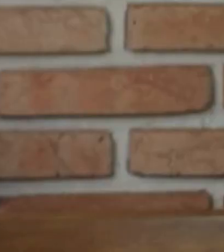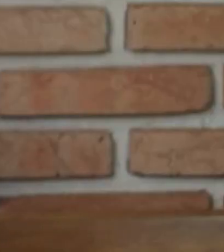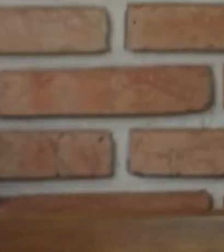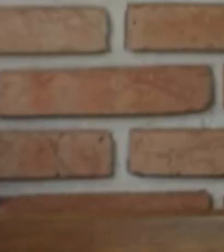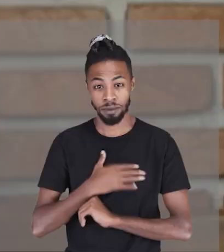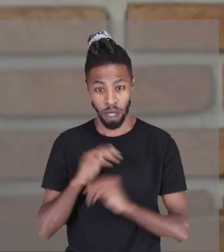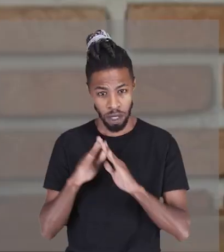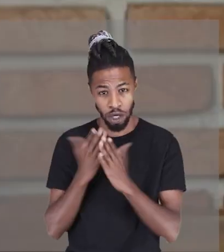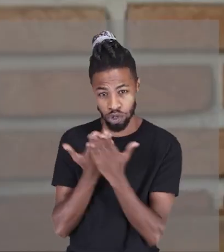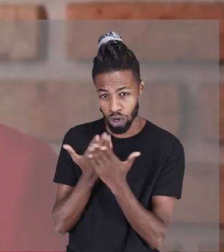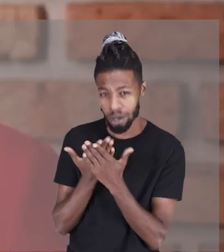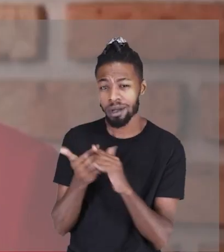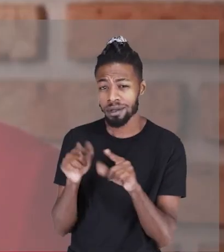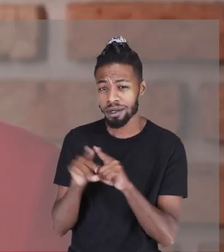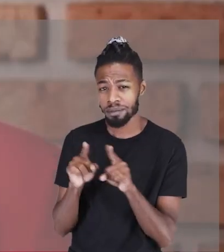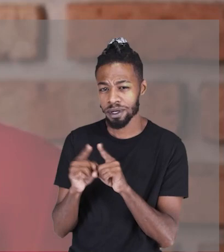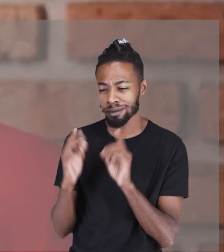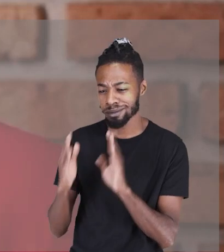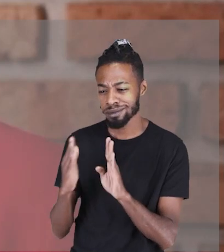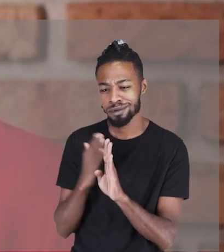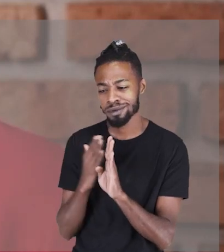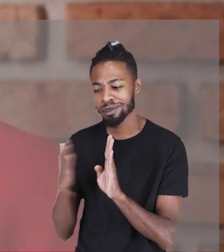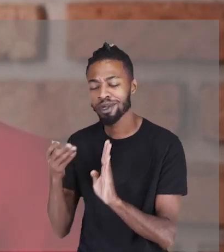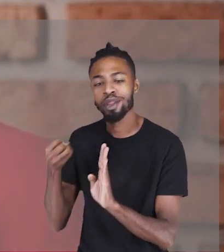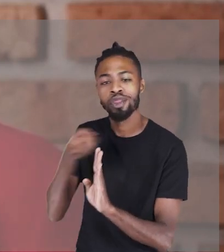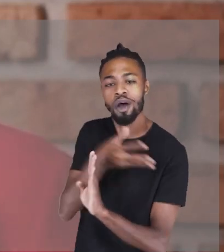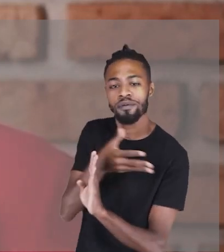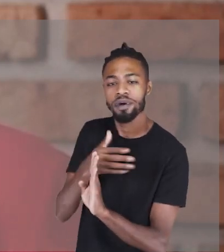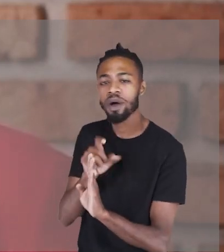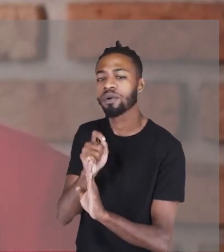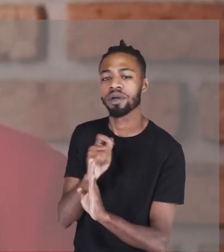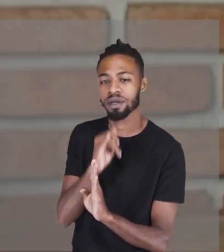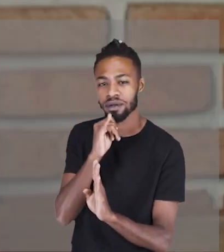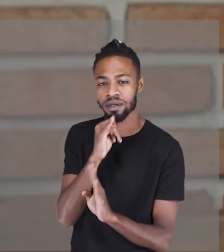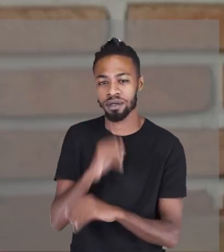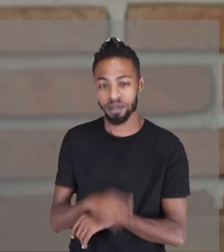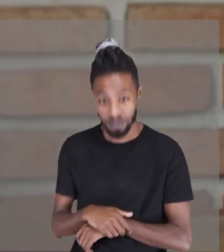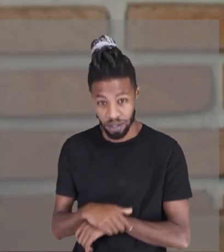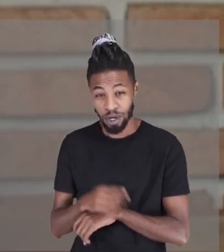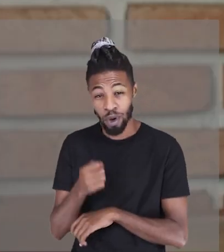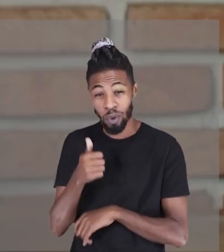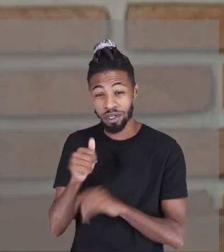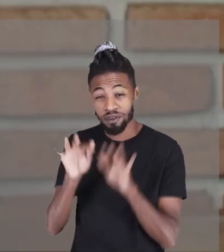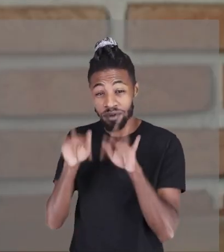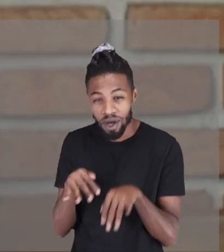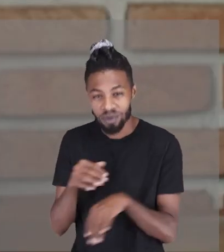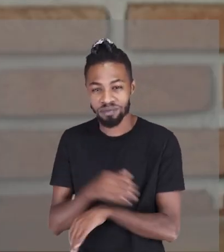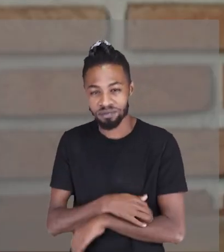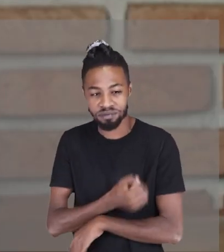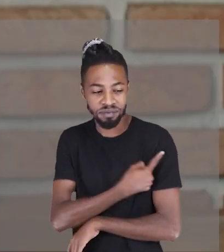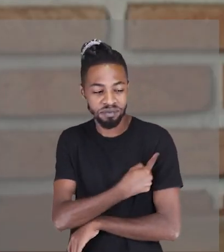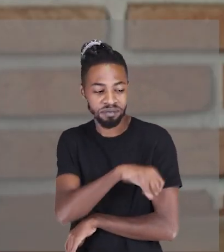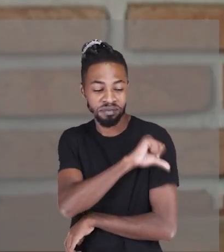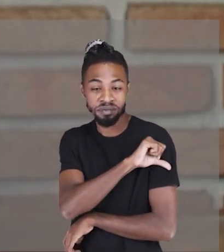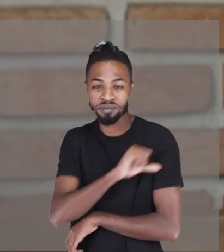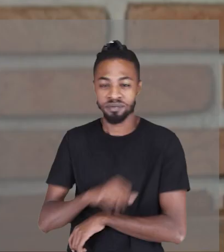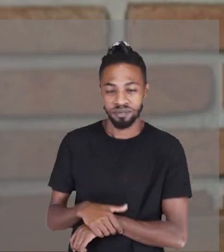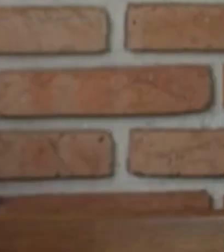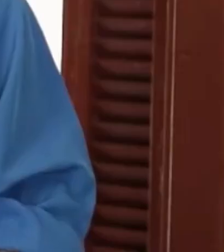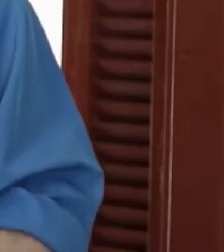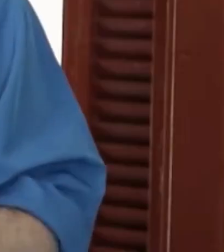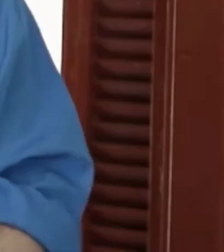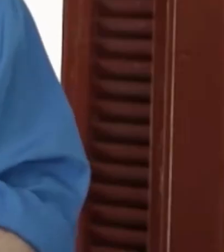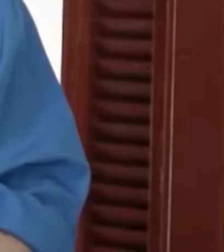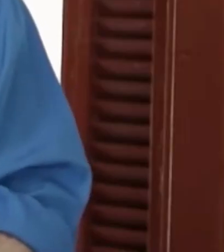começa também uma nova fase, os anos finais do ensino fundamental. E aí, todo esse potencial parece ser